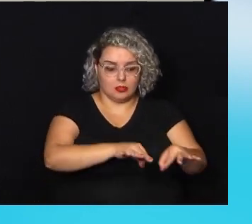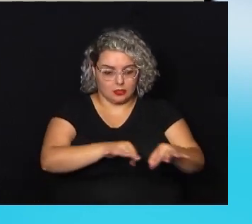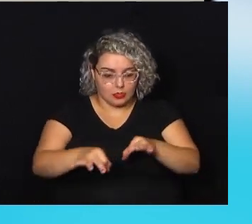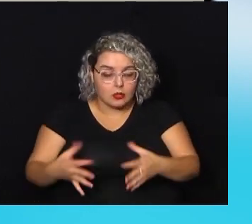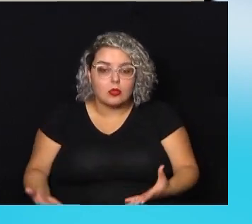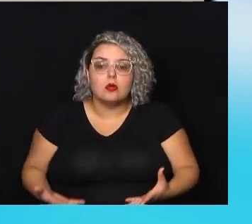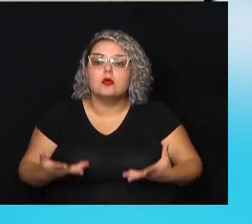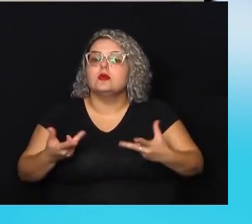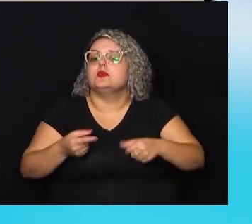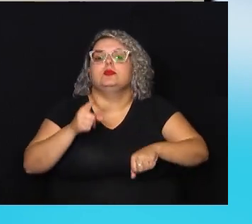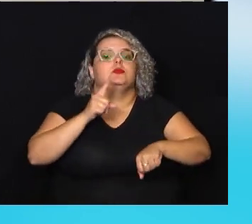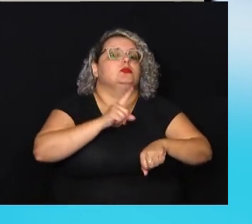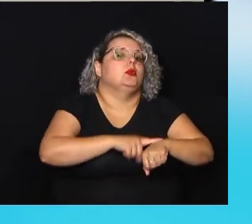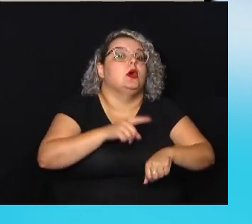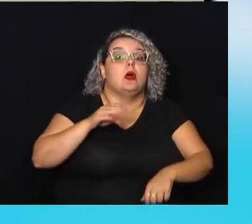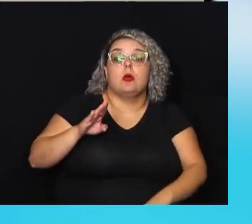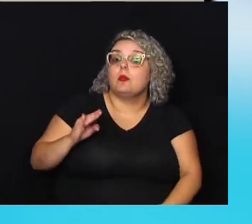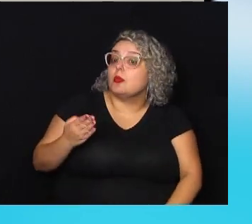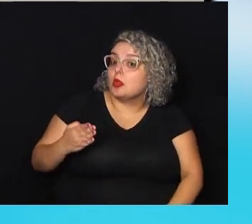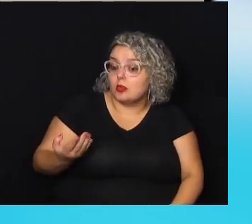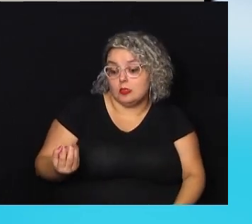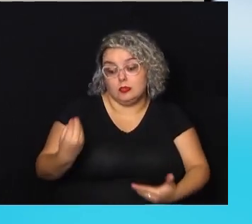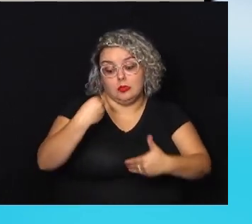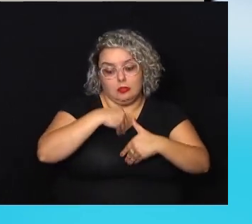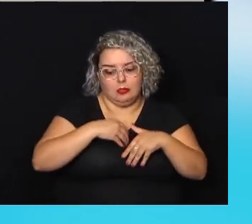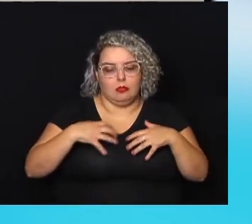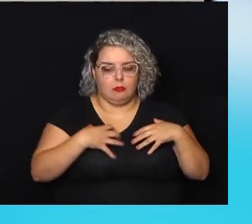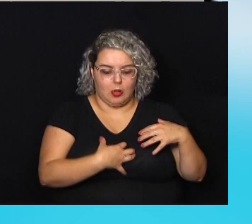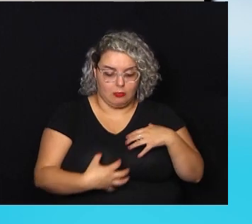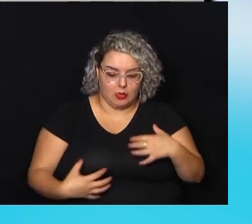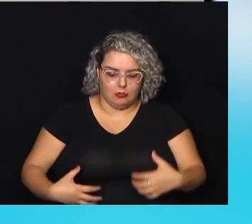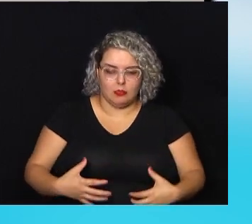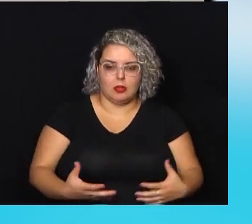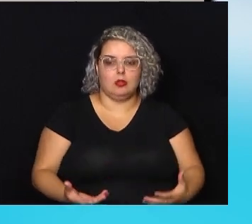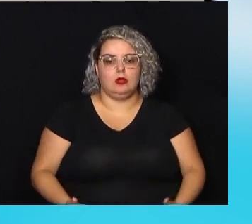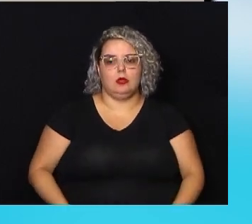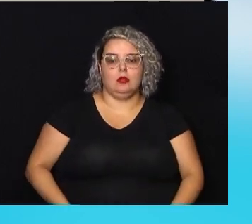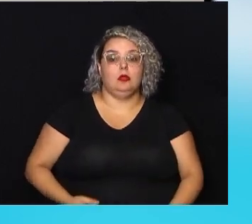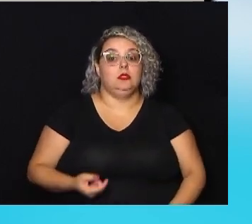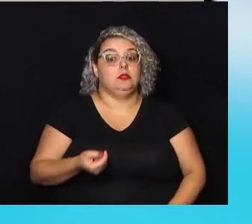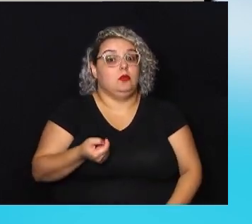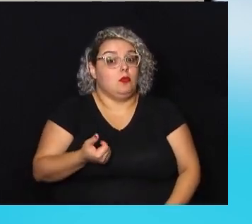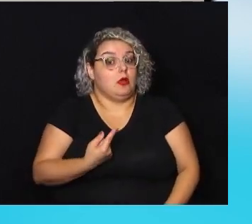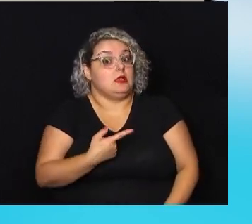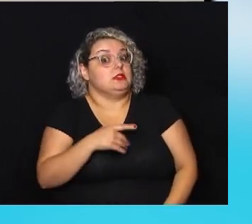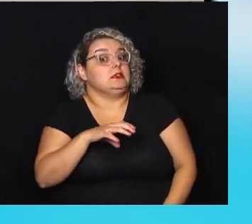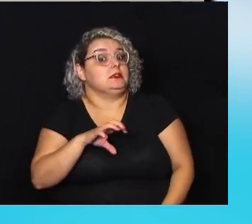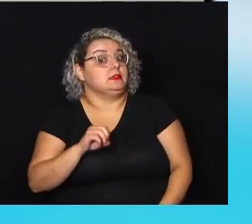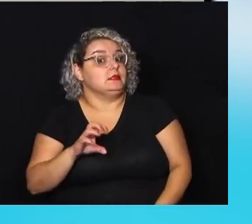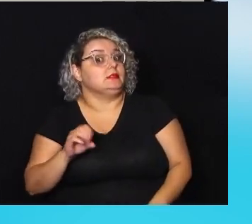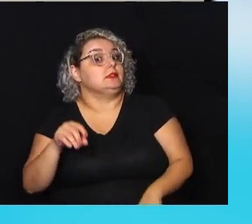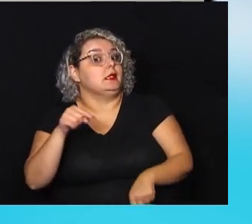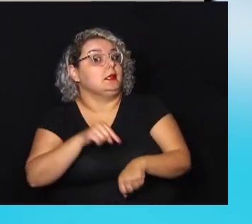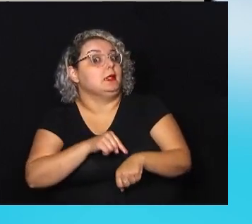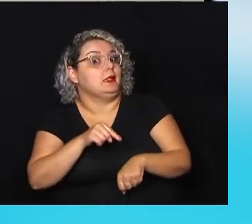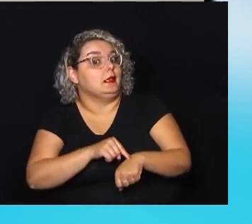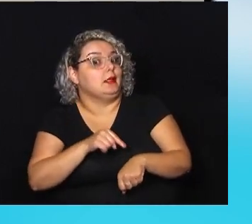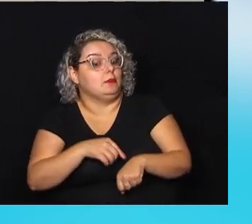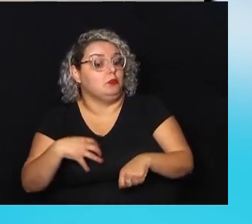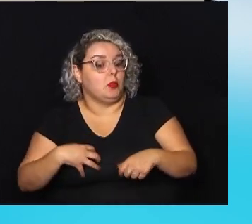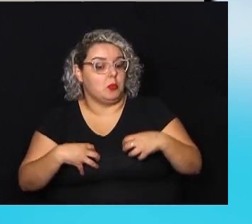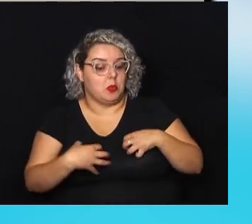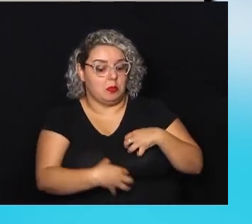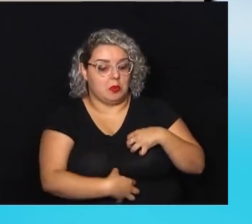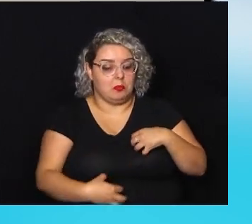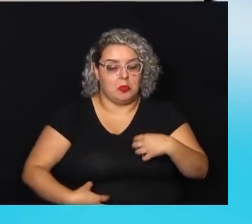o nosso corpo seja organizado com todos os relógios biológicos que existem nele, que são quase 100